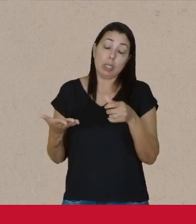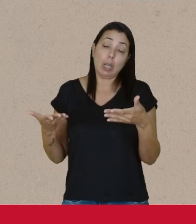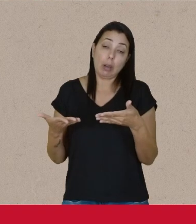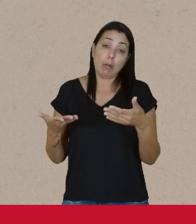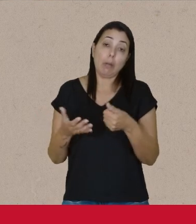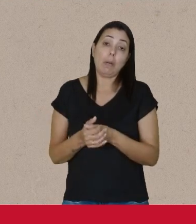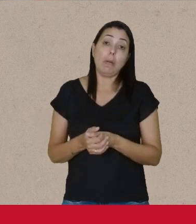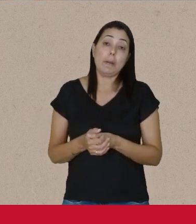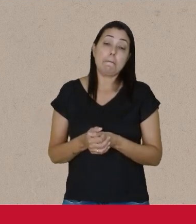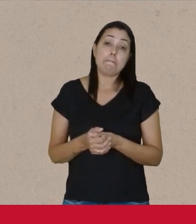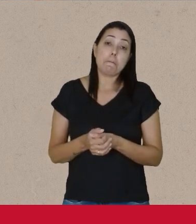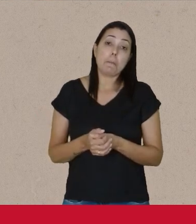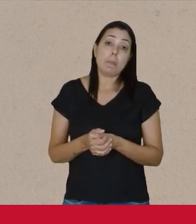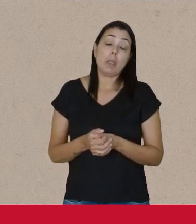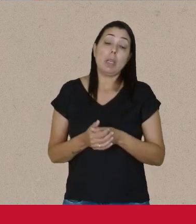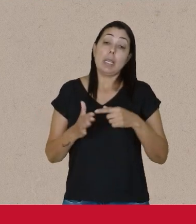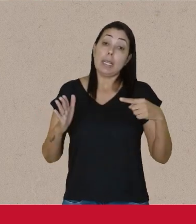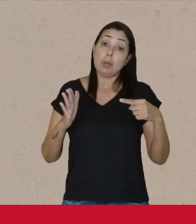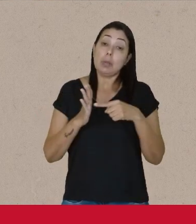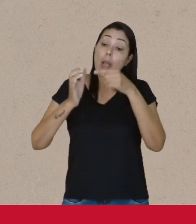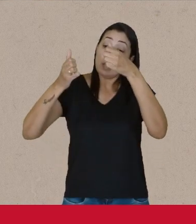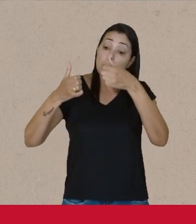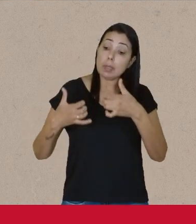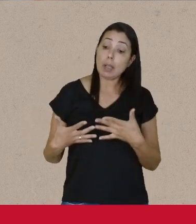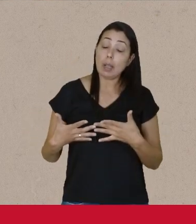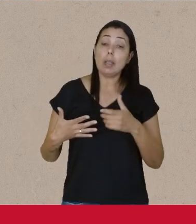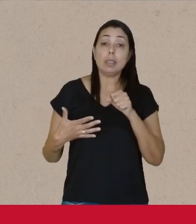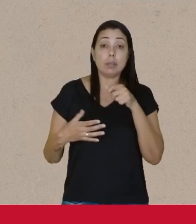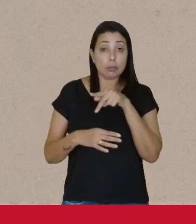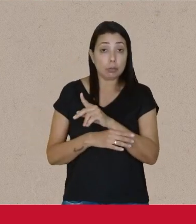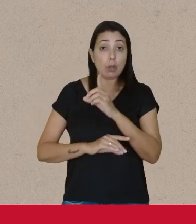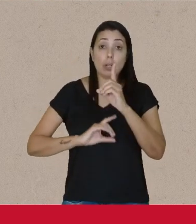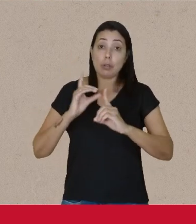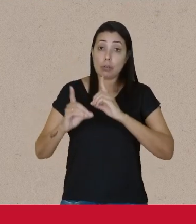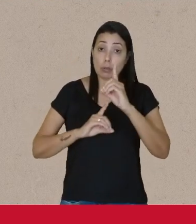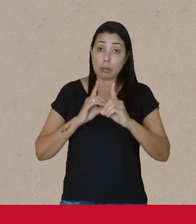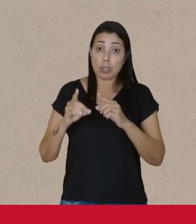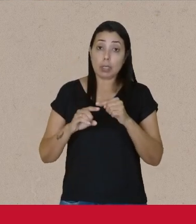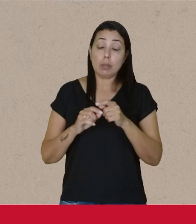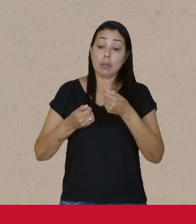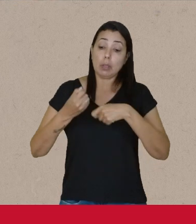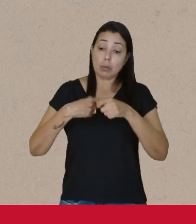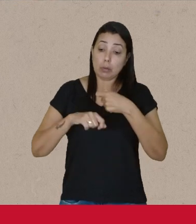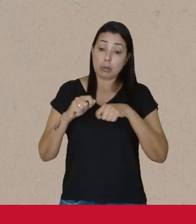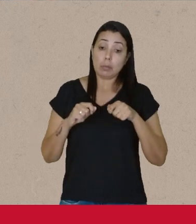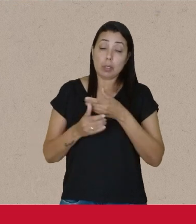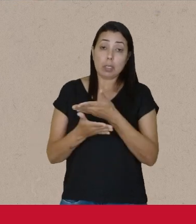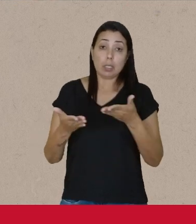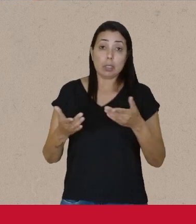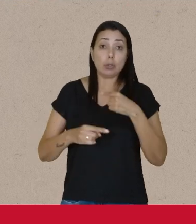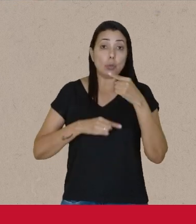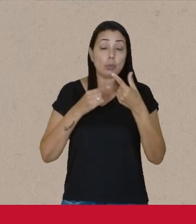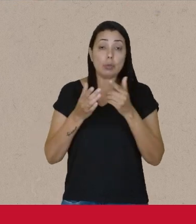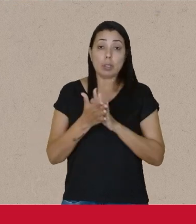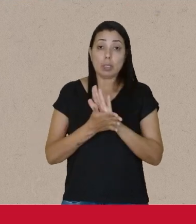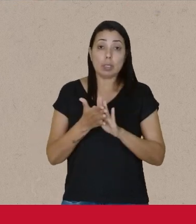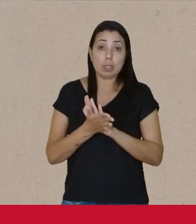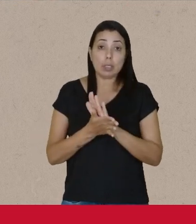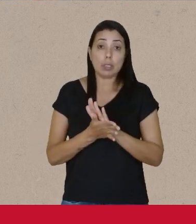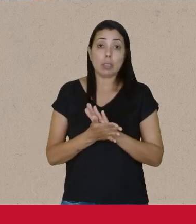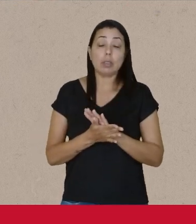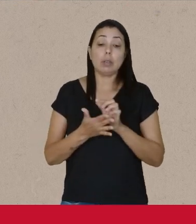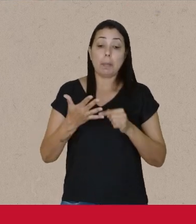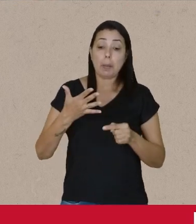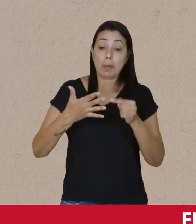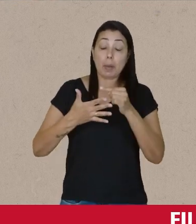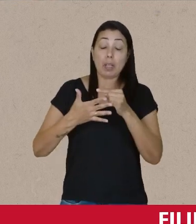para exatamente isso, né? Denunciar, explicar e continuar conversando e falando sobre economia, que este, sem dúvida nenhuma, é um dos pontos